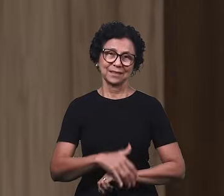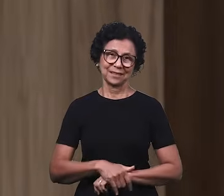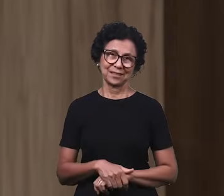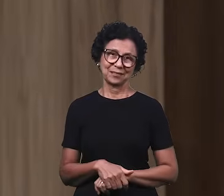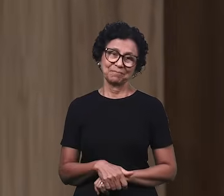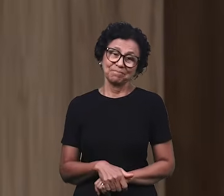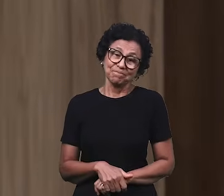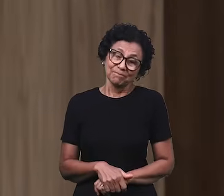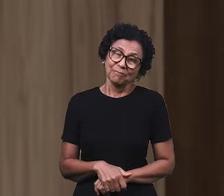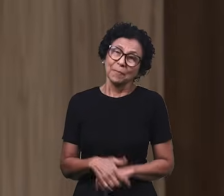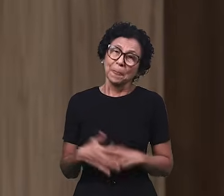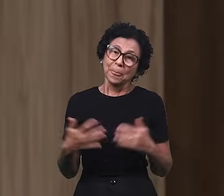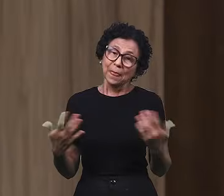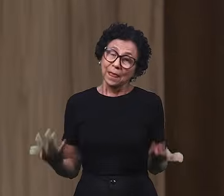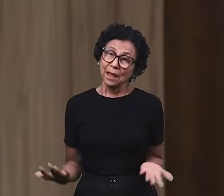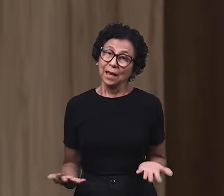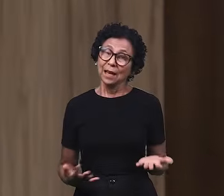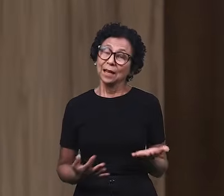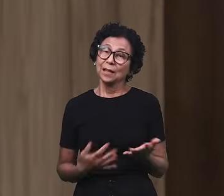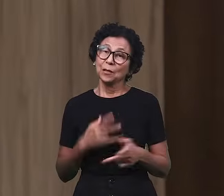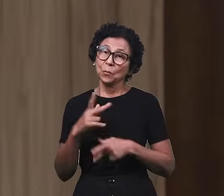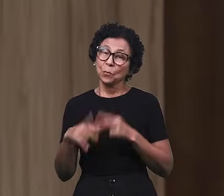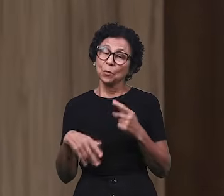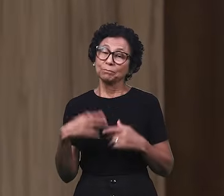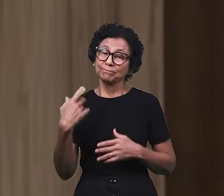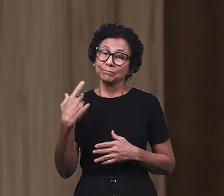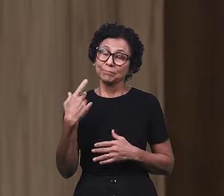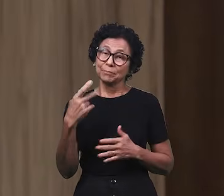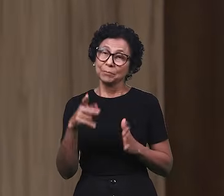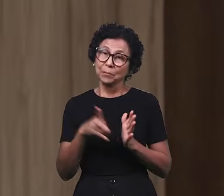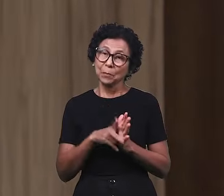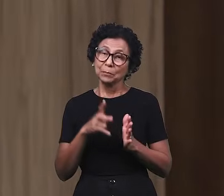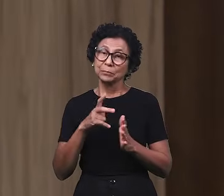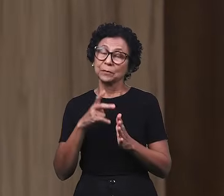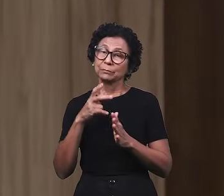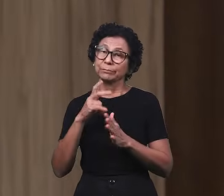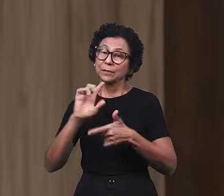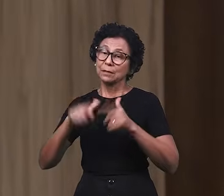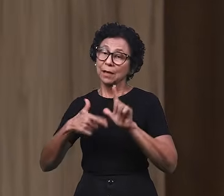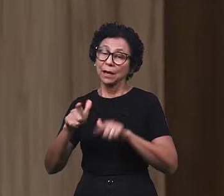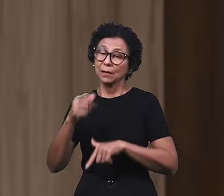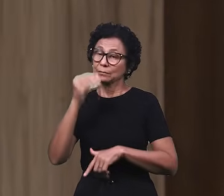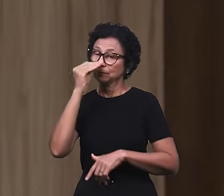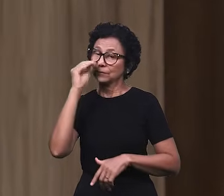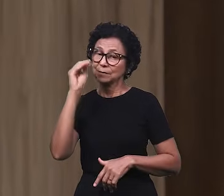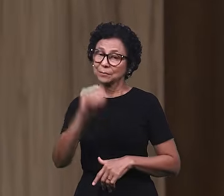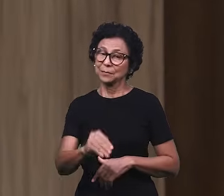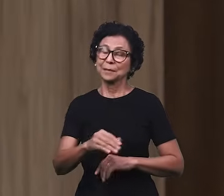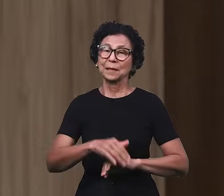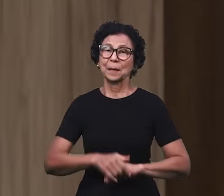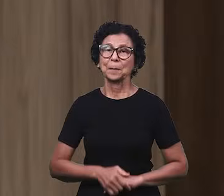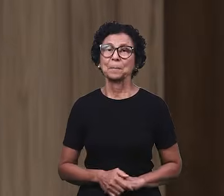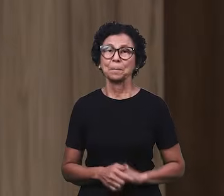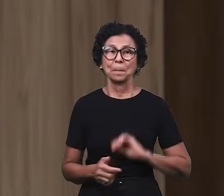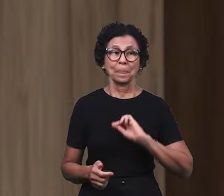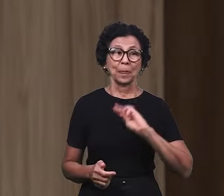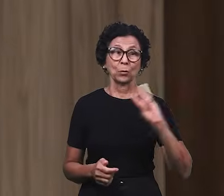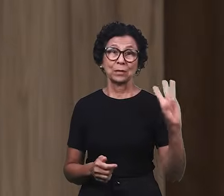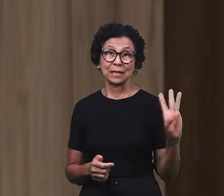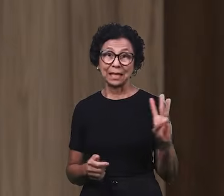que os seus se recusaram a fazê-lo, não é? E abrindo os tesouros lhe